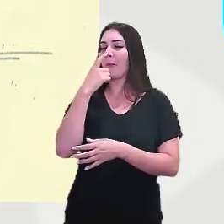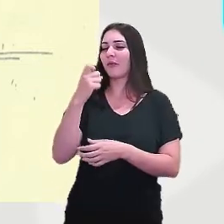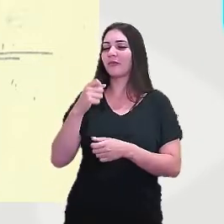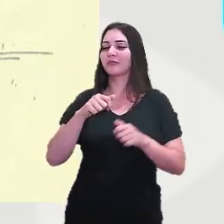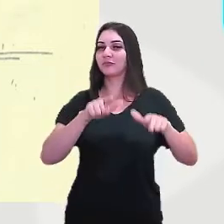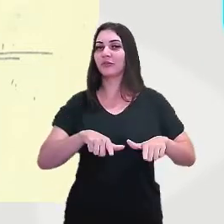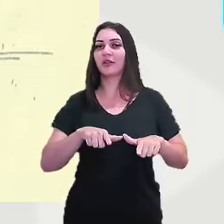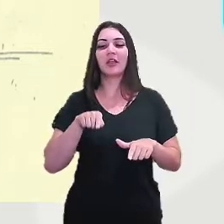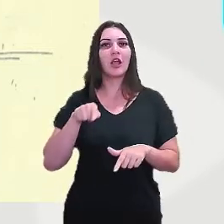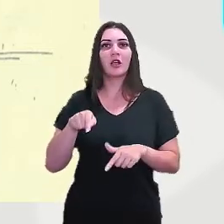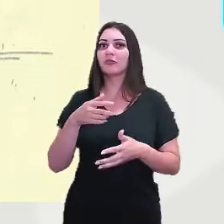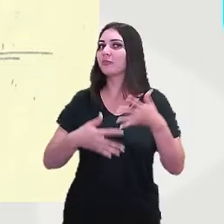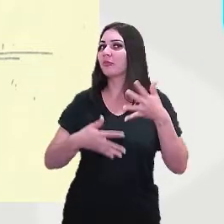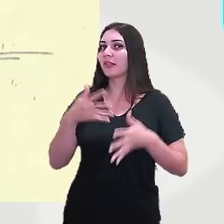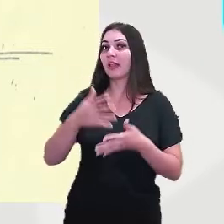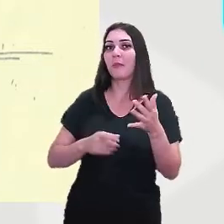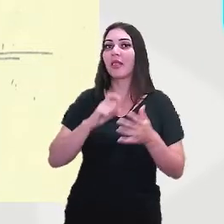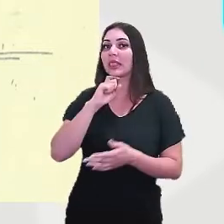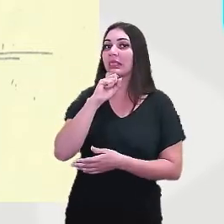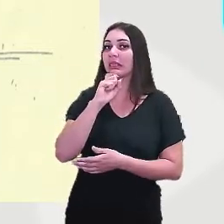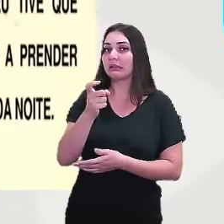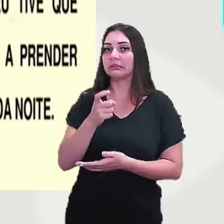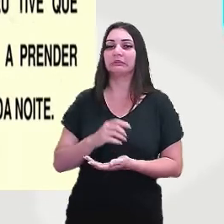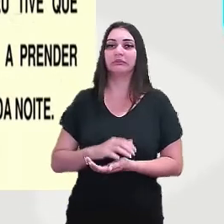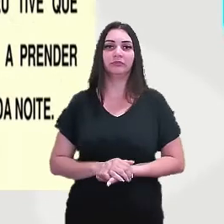quintal e ele não incomodava ninguém.